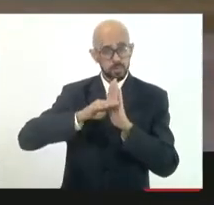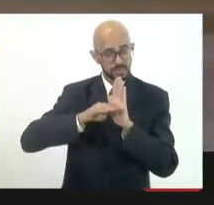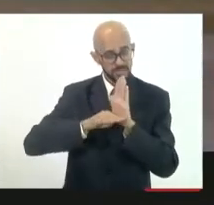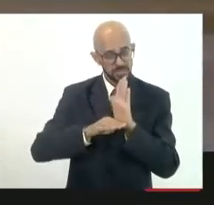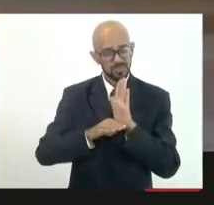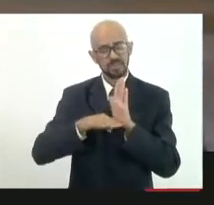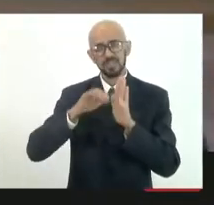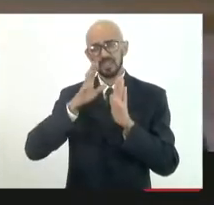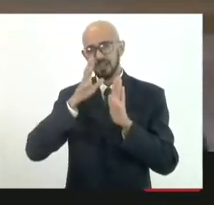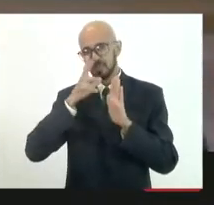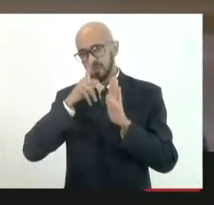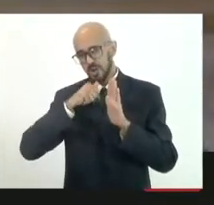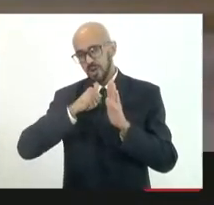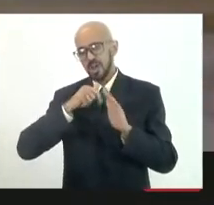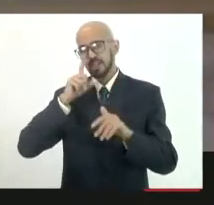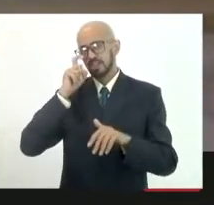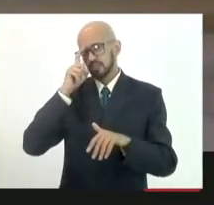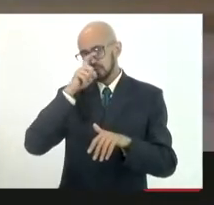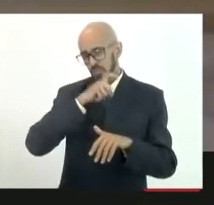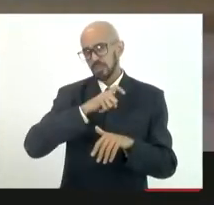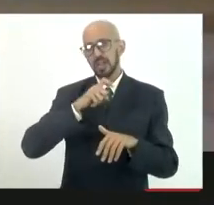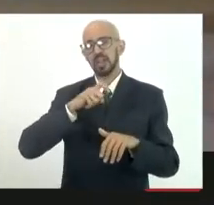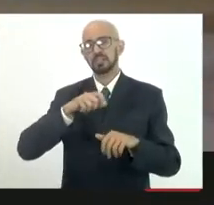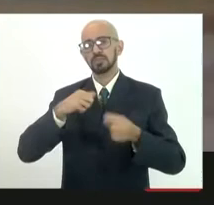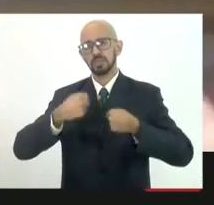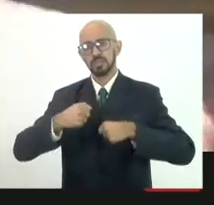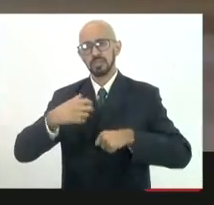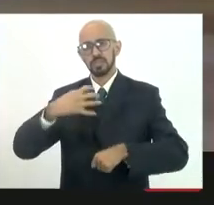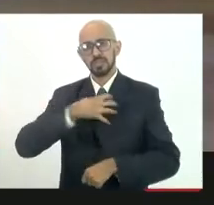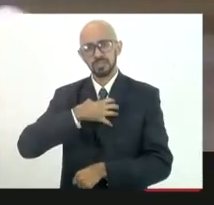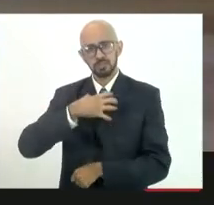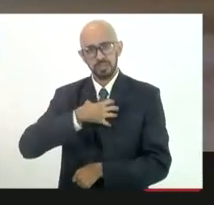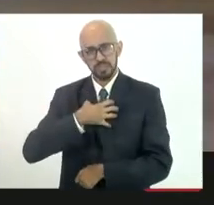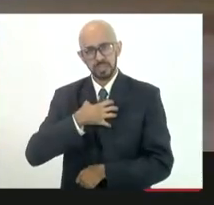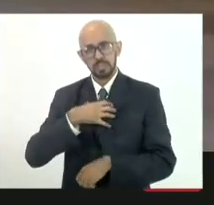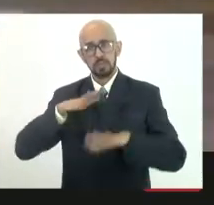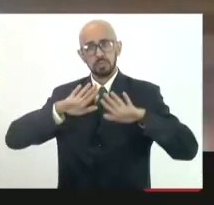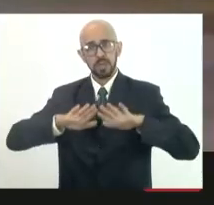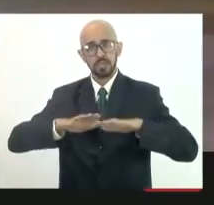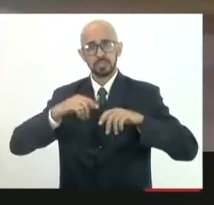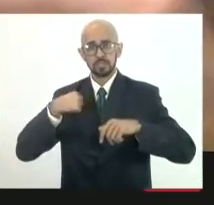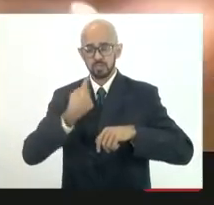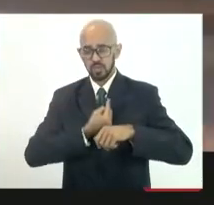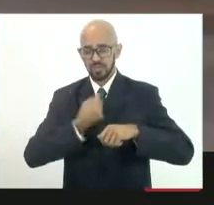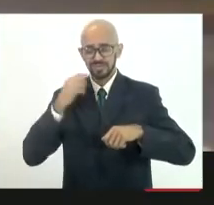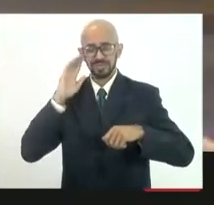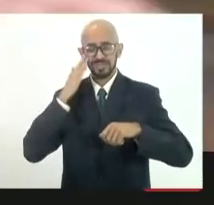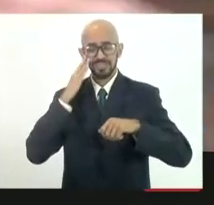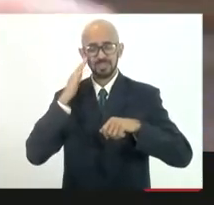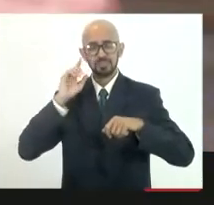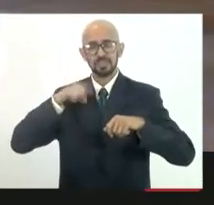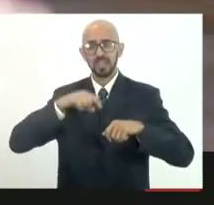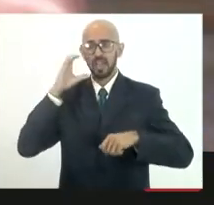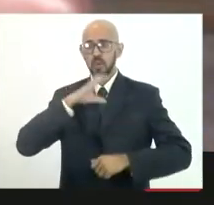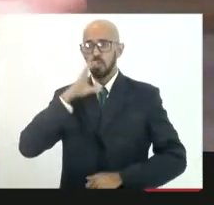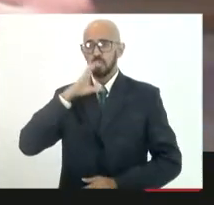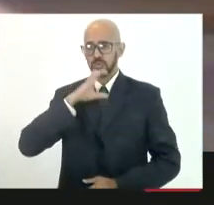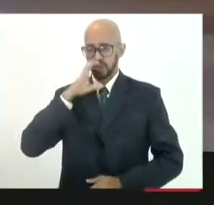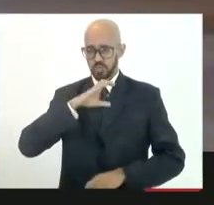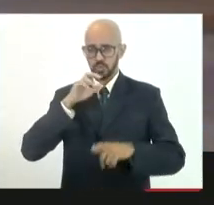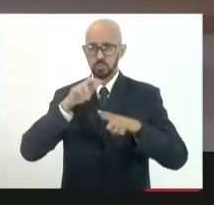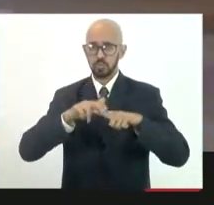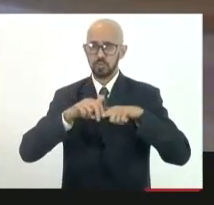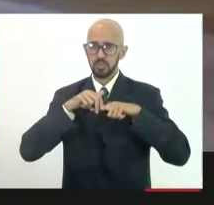que muitas vezes tem dificuldades, demanda sensibilização, mas eu entendo que esse é um processo urgente, por isso que essa CPI é